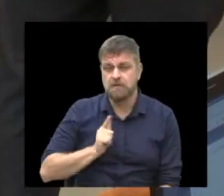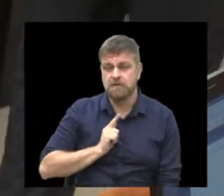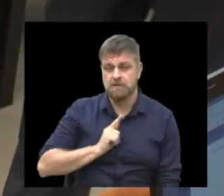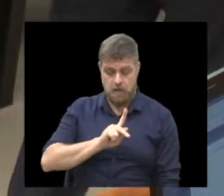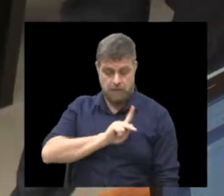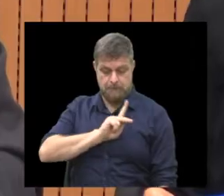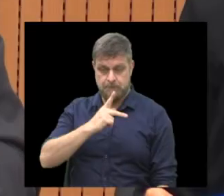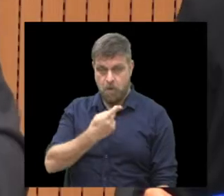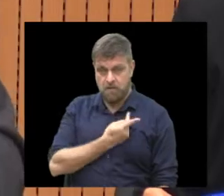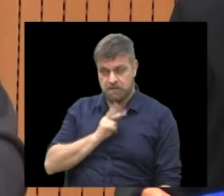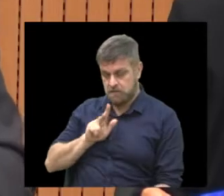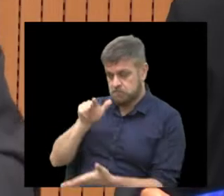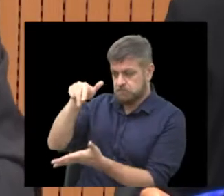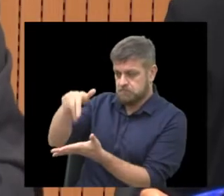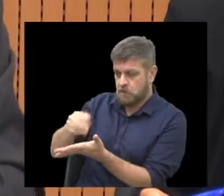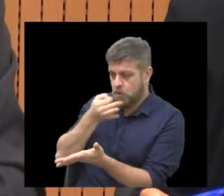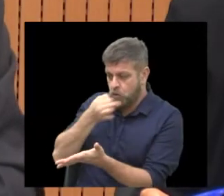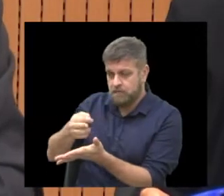para fazê-lo.